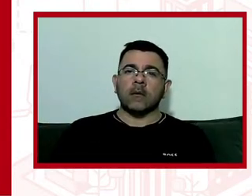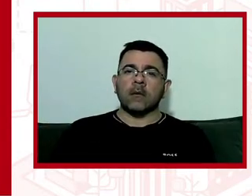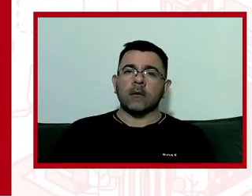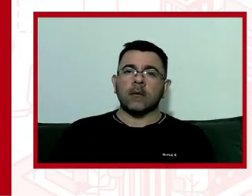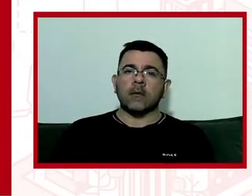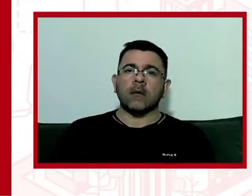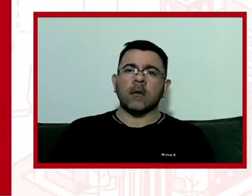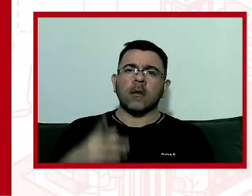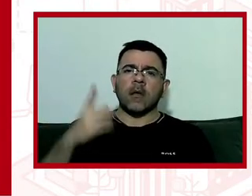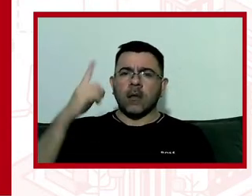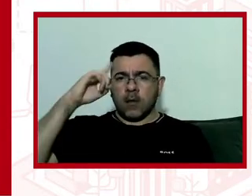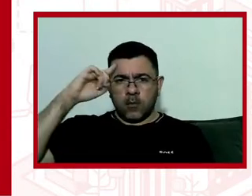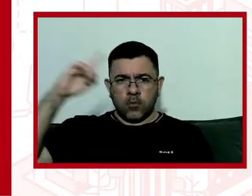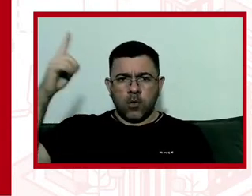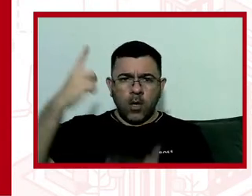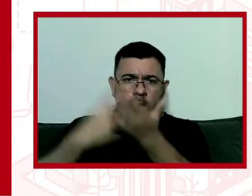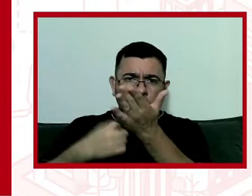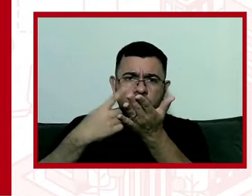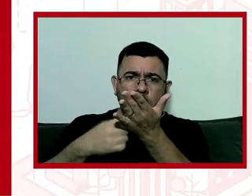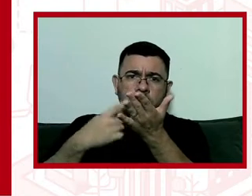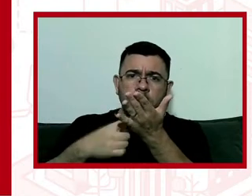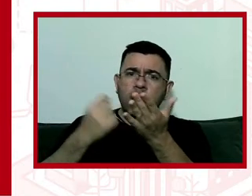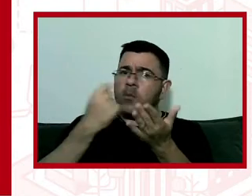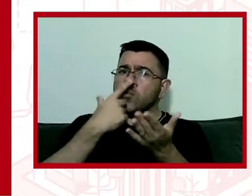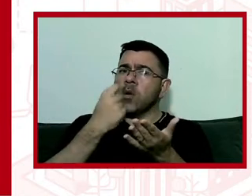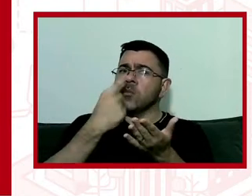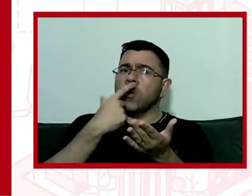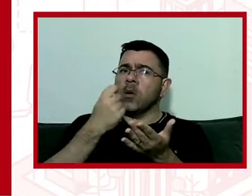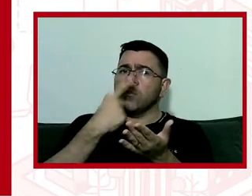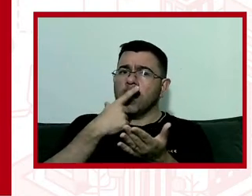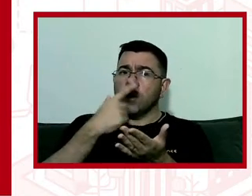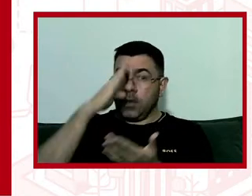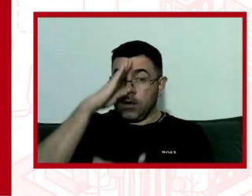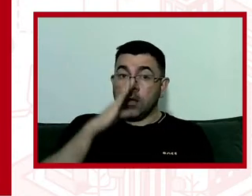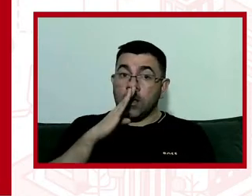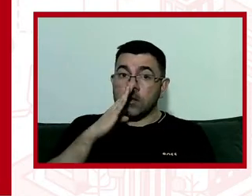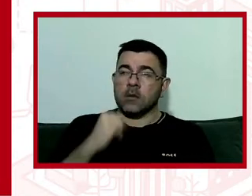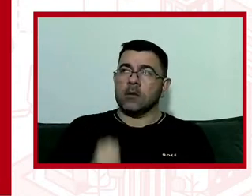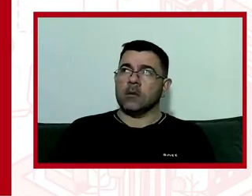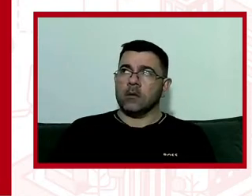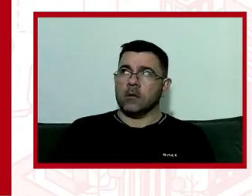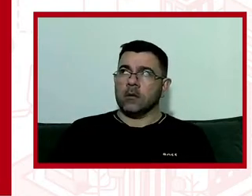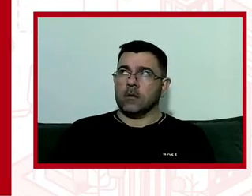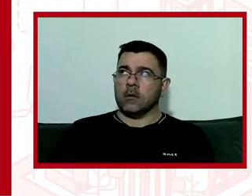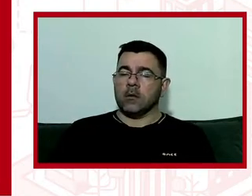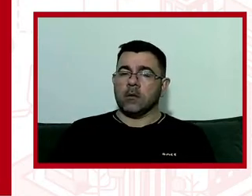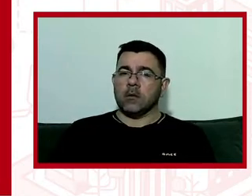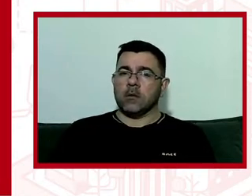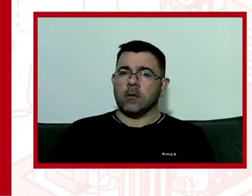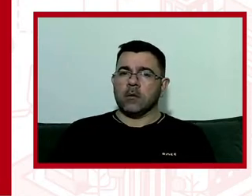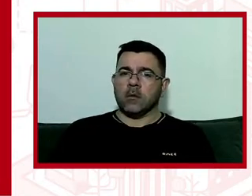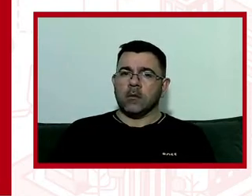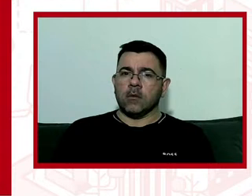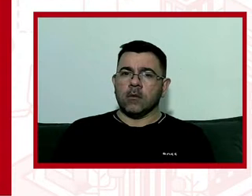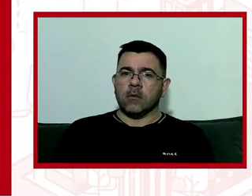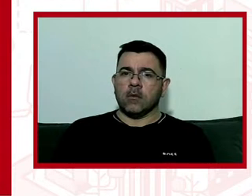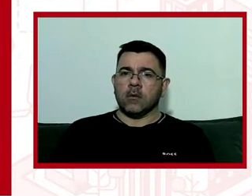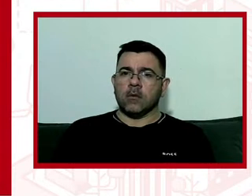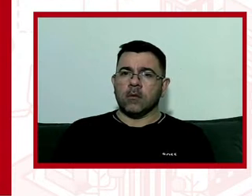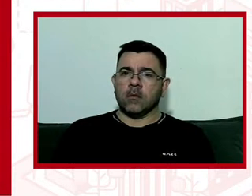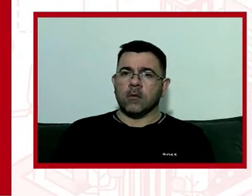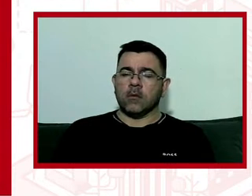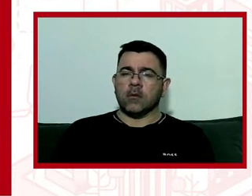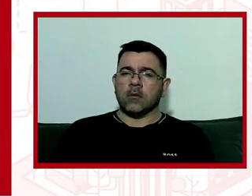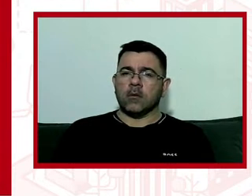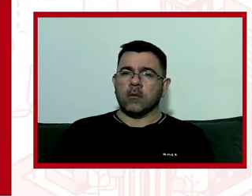consulta tudo medicamento tudo isso é dado 100% patrocinado e bancado pela prefeitura